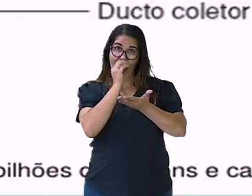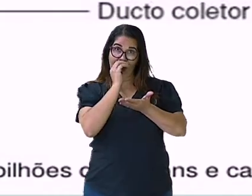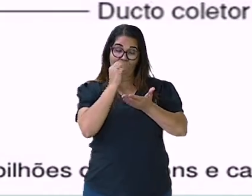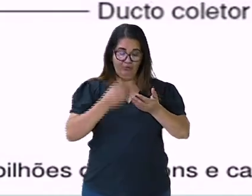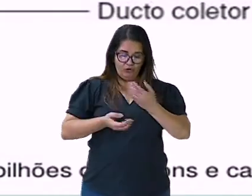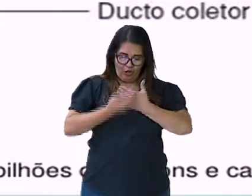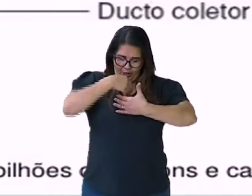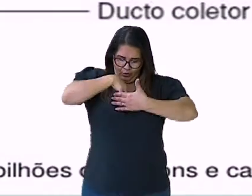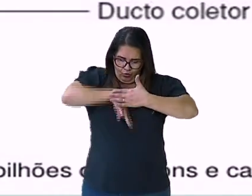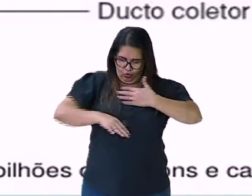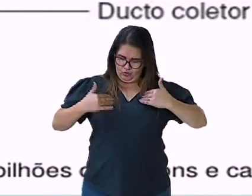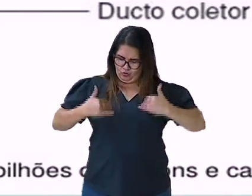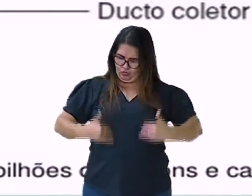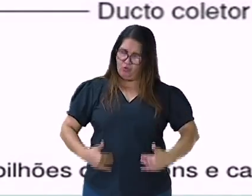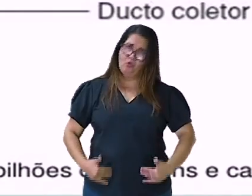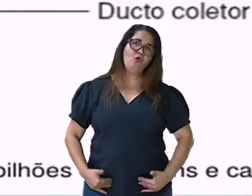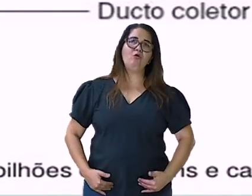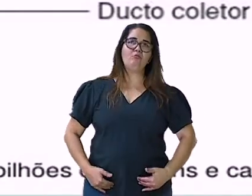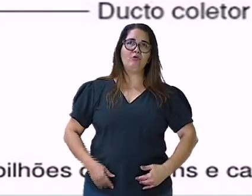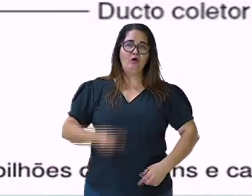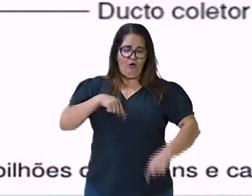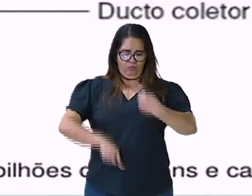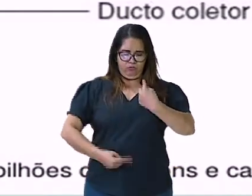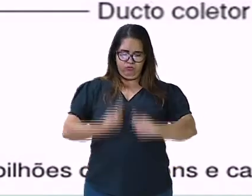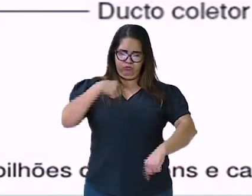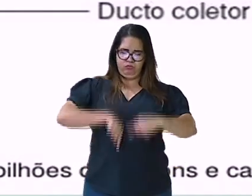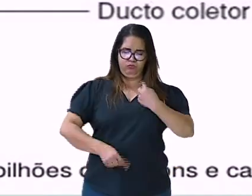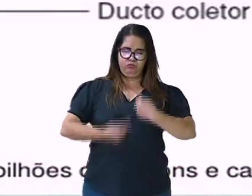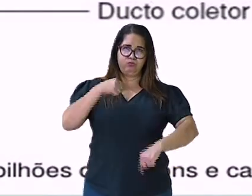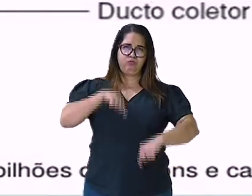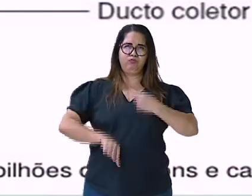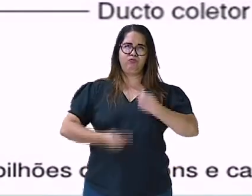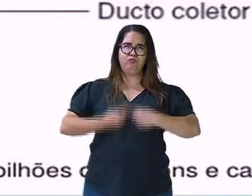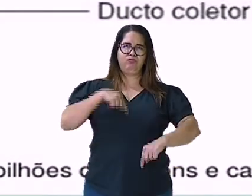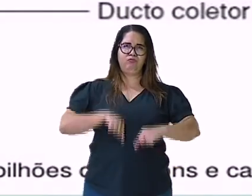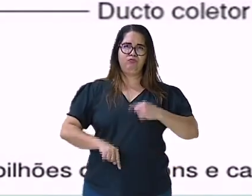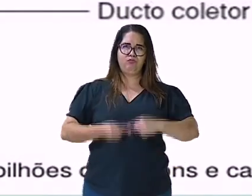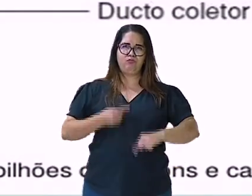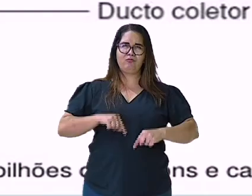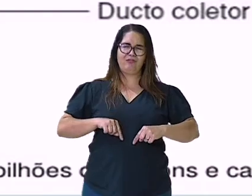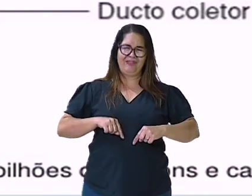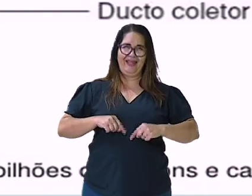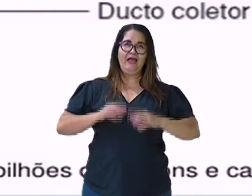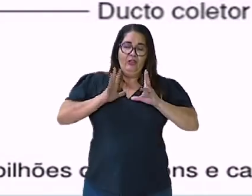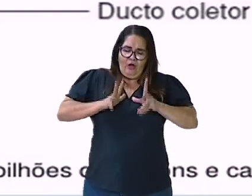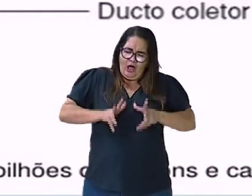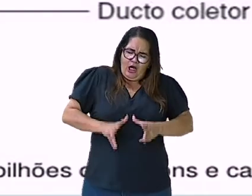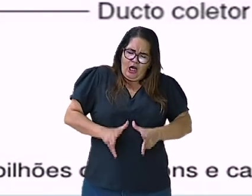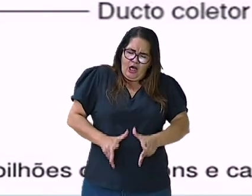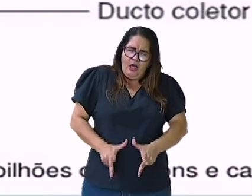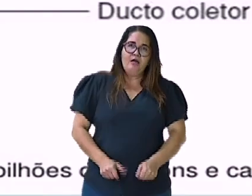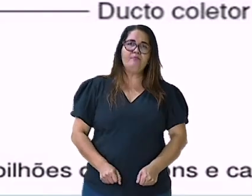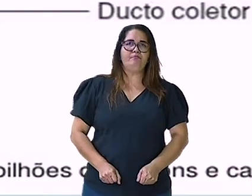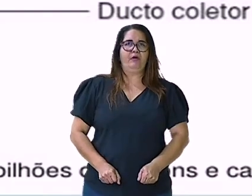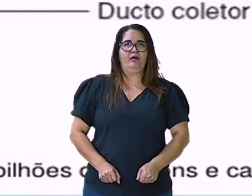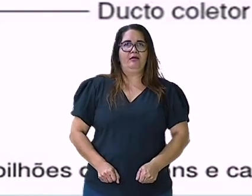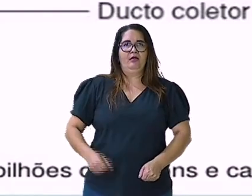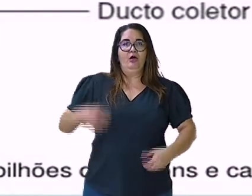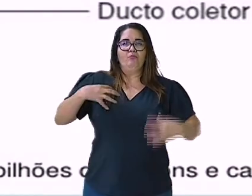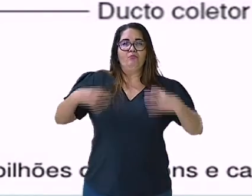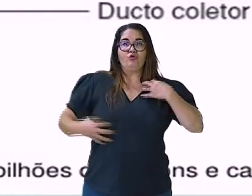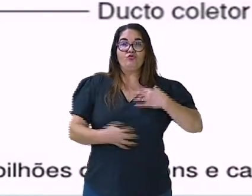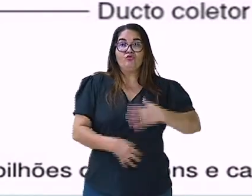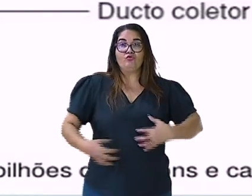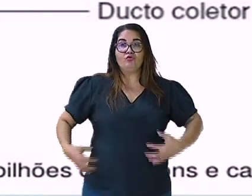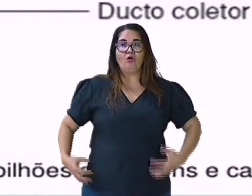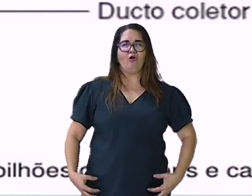essa condição? Então, ingerir água é extremamente importante para o funcionamento